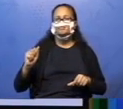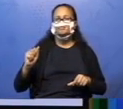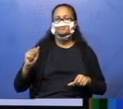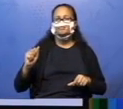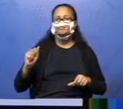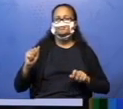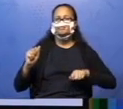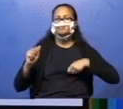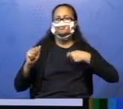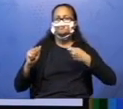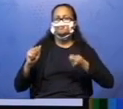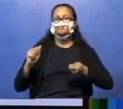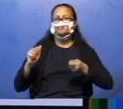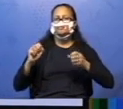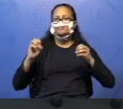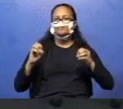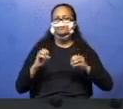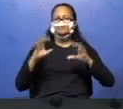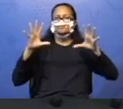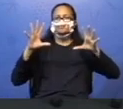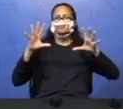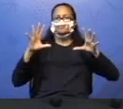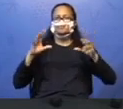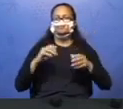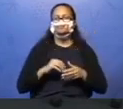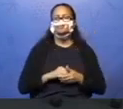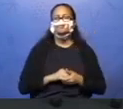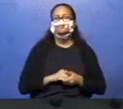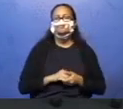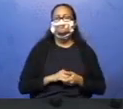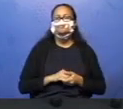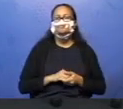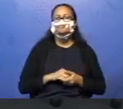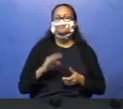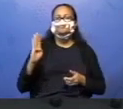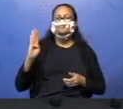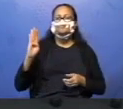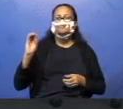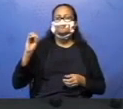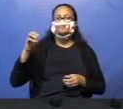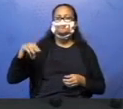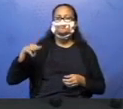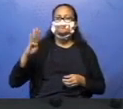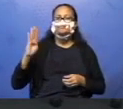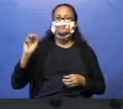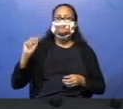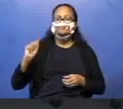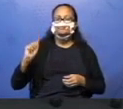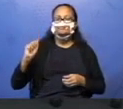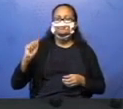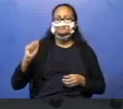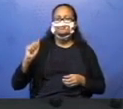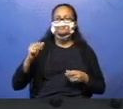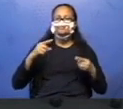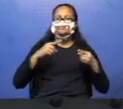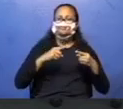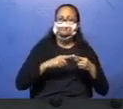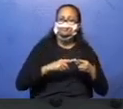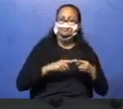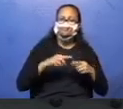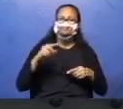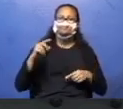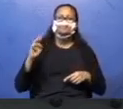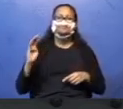Bomba. Olha aqui minha boca, ó, ela fechou. Bomba. ba, para combinar com o B.